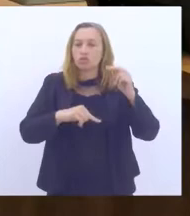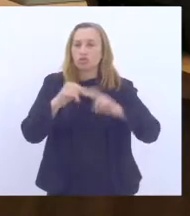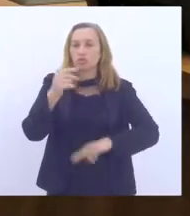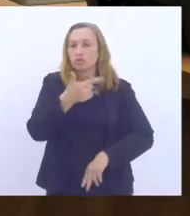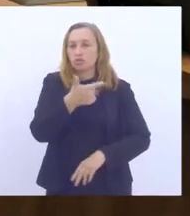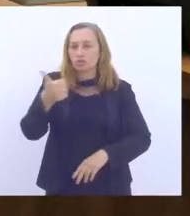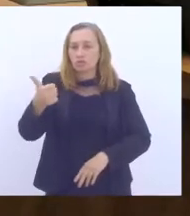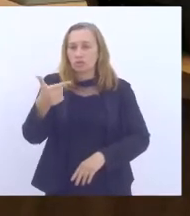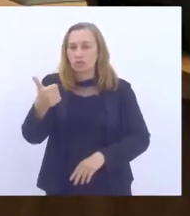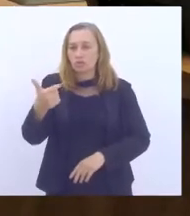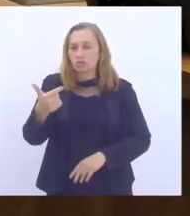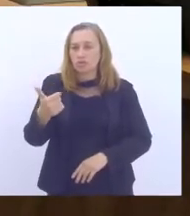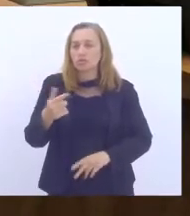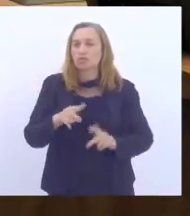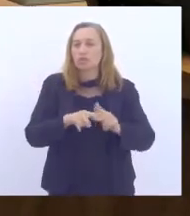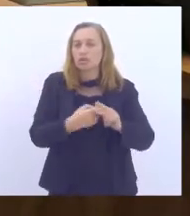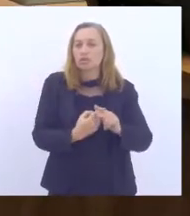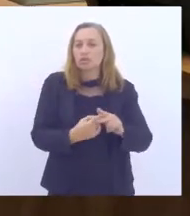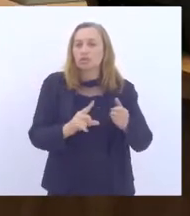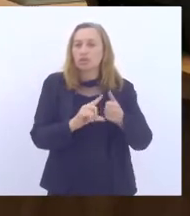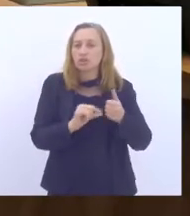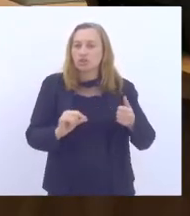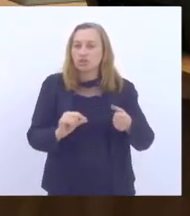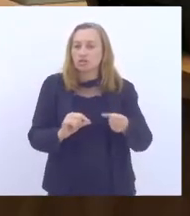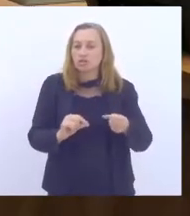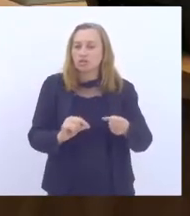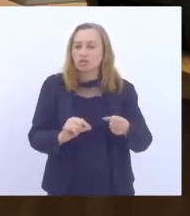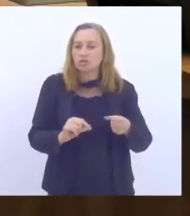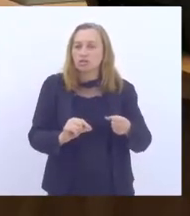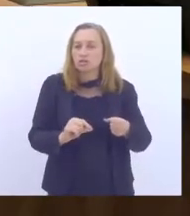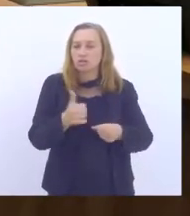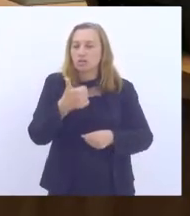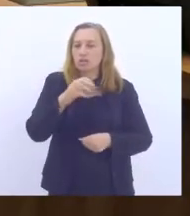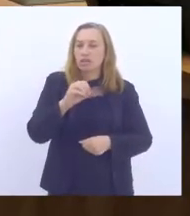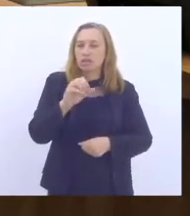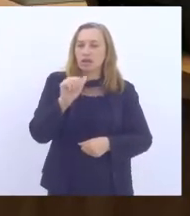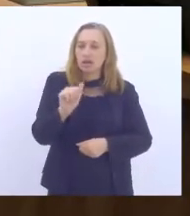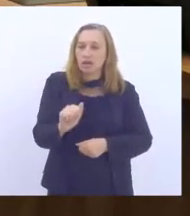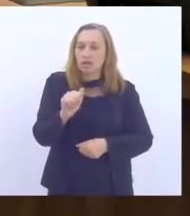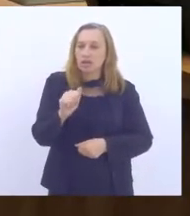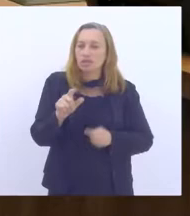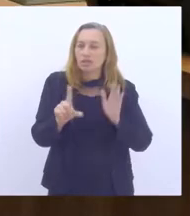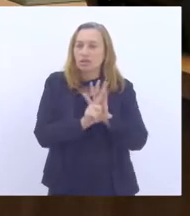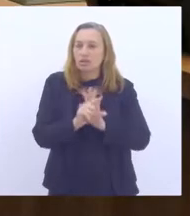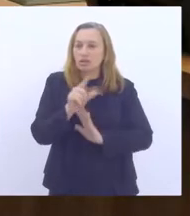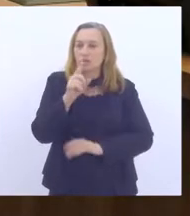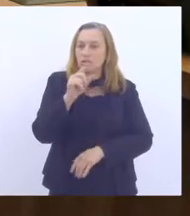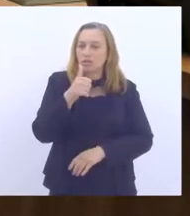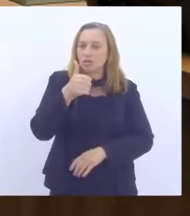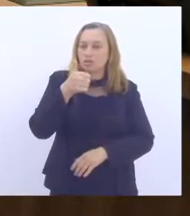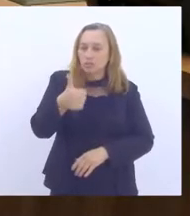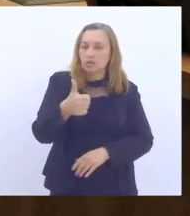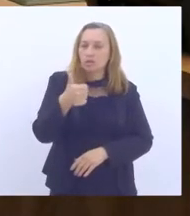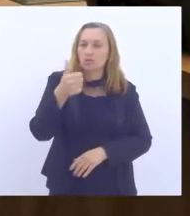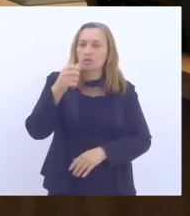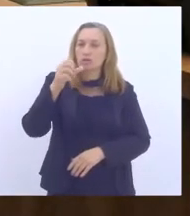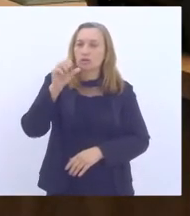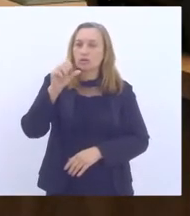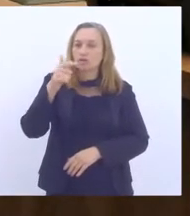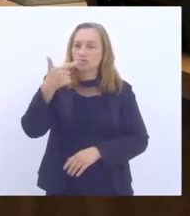2022 que regulamenta o artigo 10 a da Lei 1280